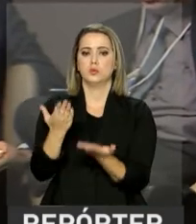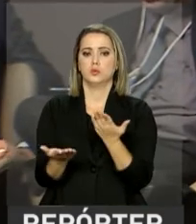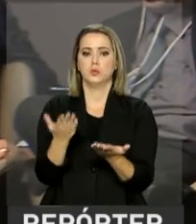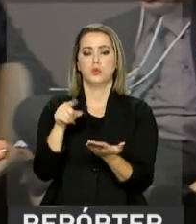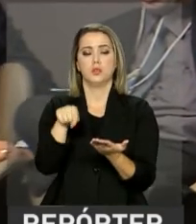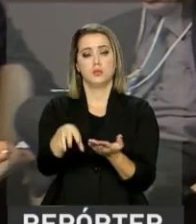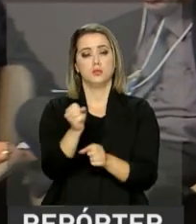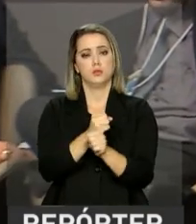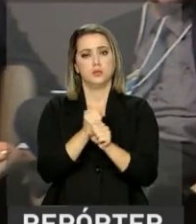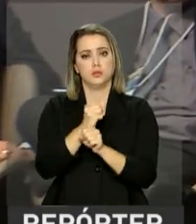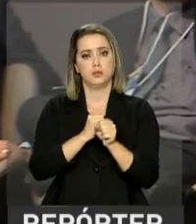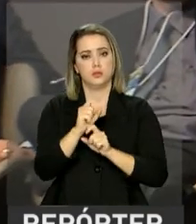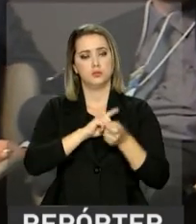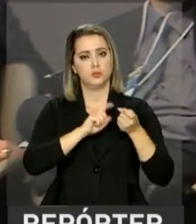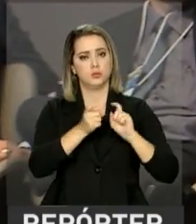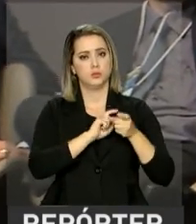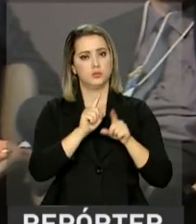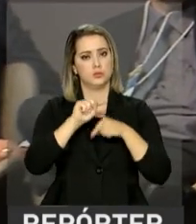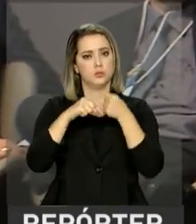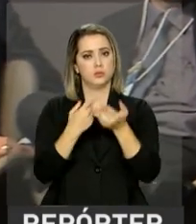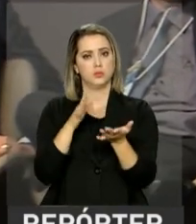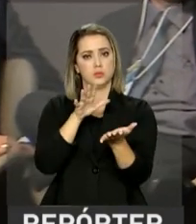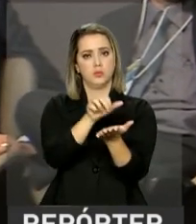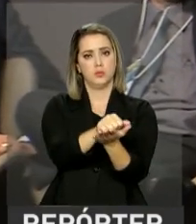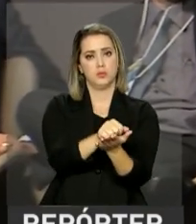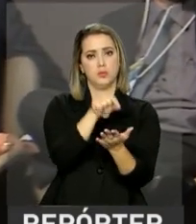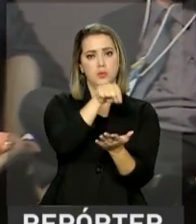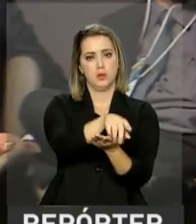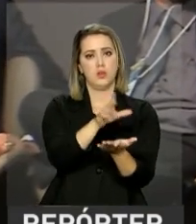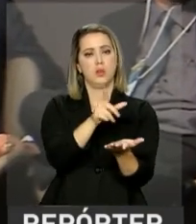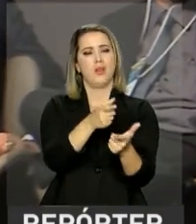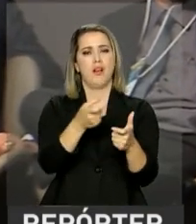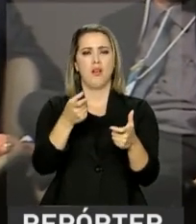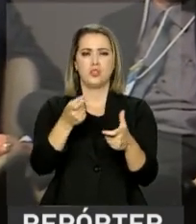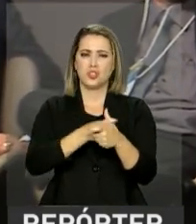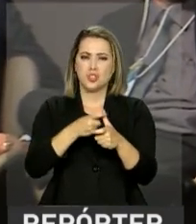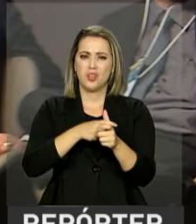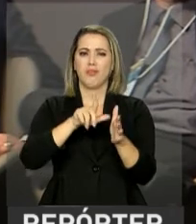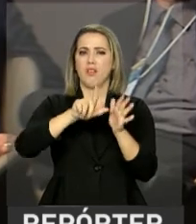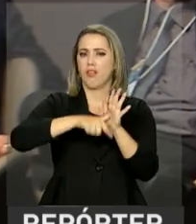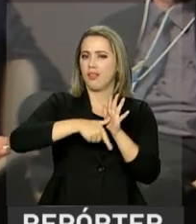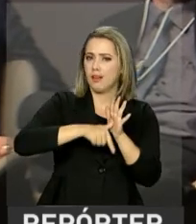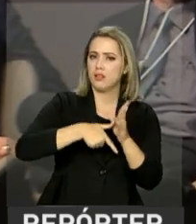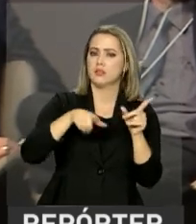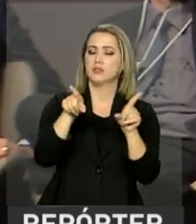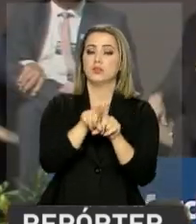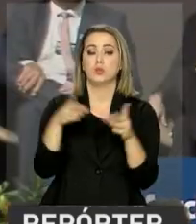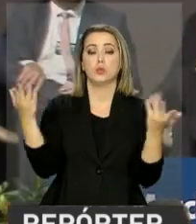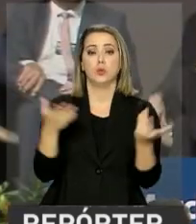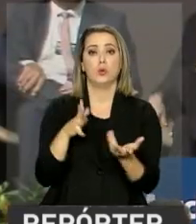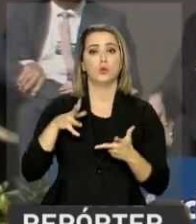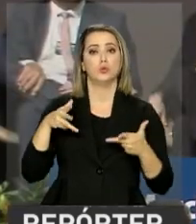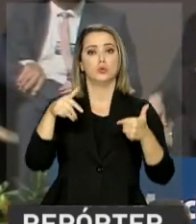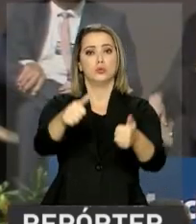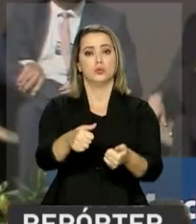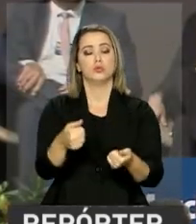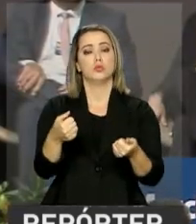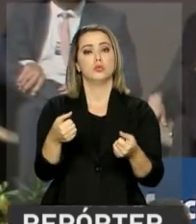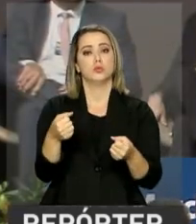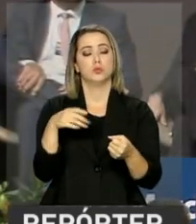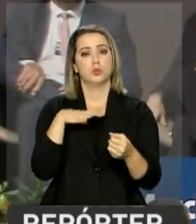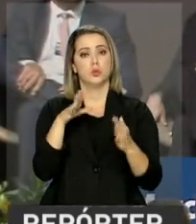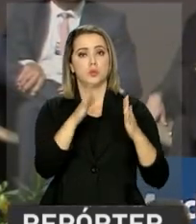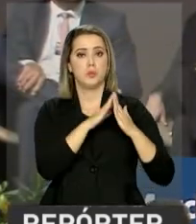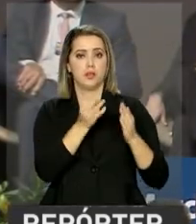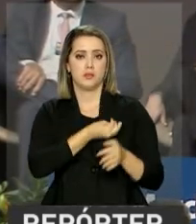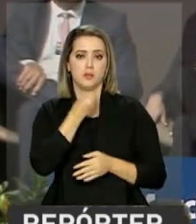de gestão. Segundo ele, após assumir a pasta com contas atrasadas e obras paradas, hoje, todos os empreendimentos do